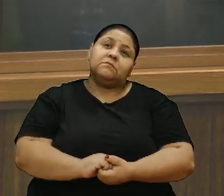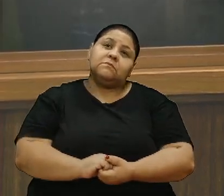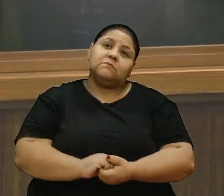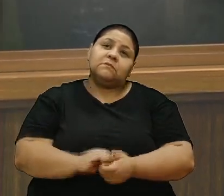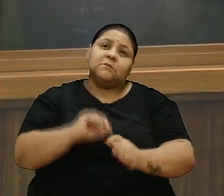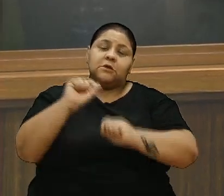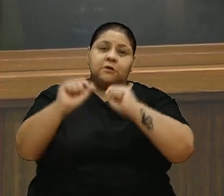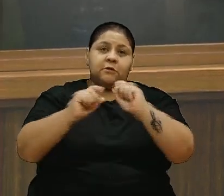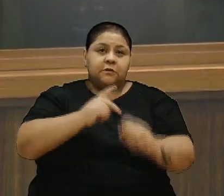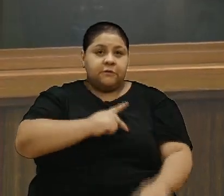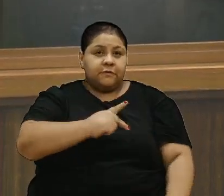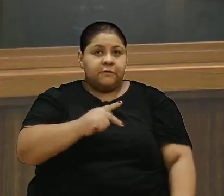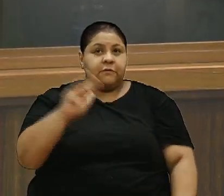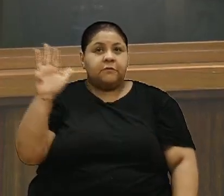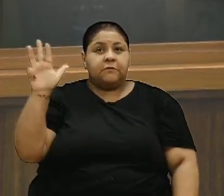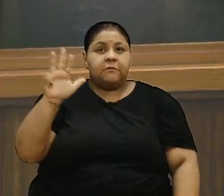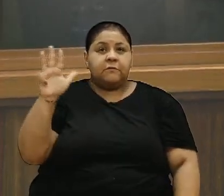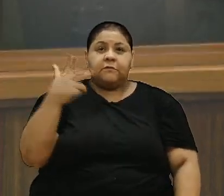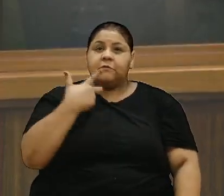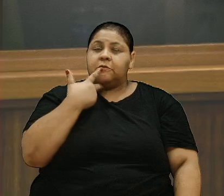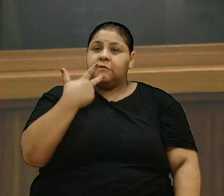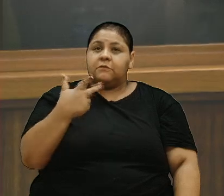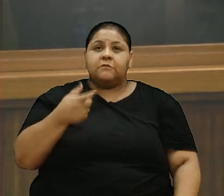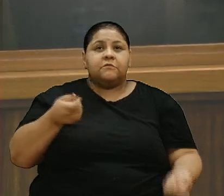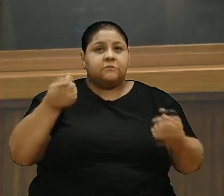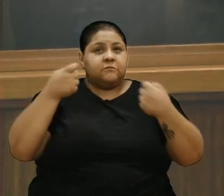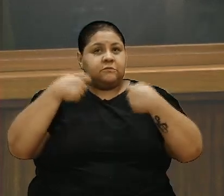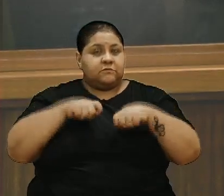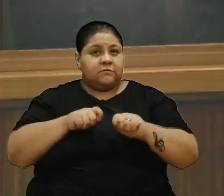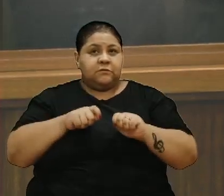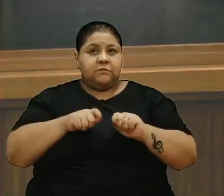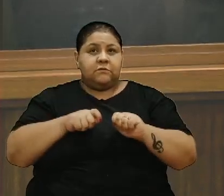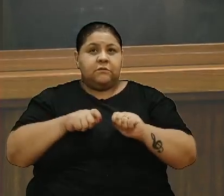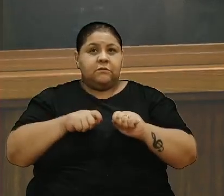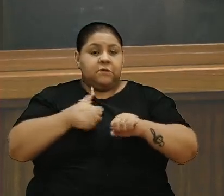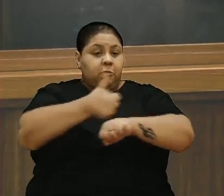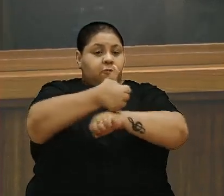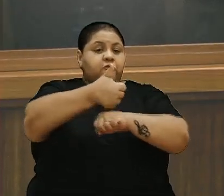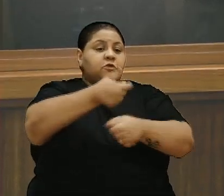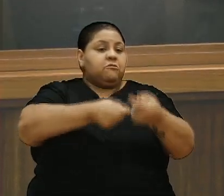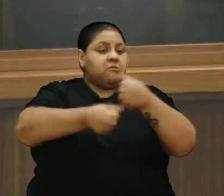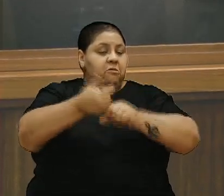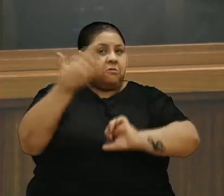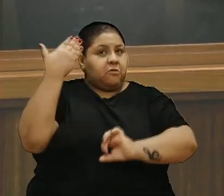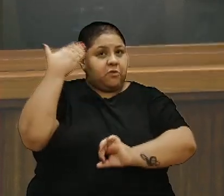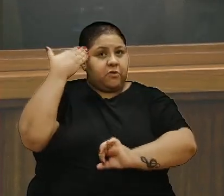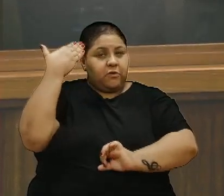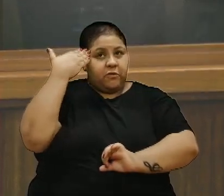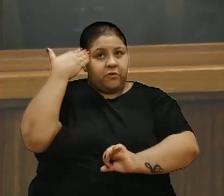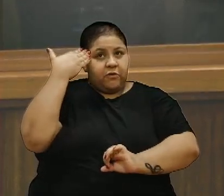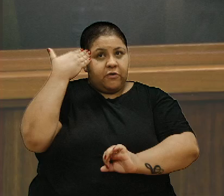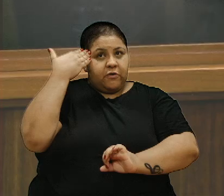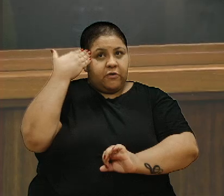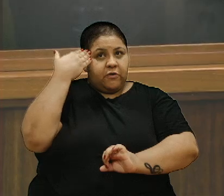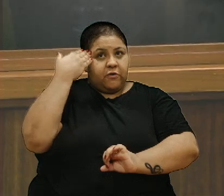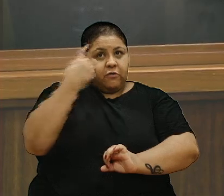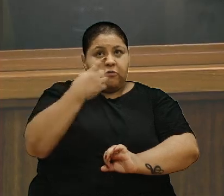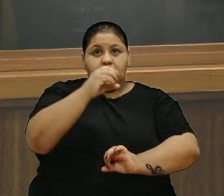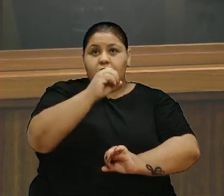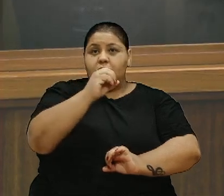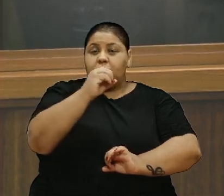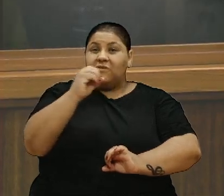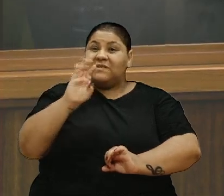que o presidente Lula falou, e não precisa ser grande economista para saber, é que os 100 bilhões